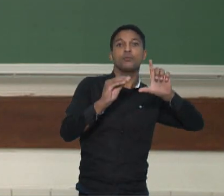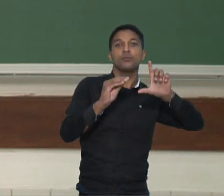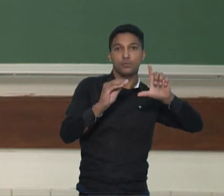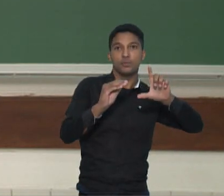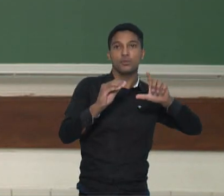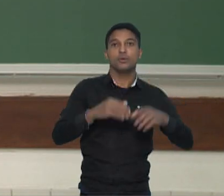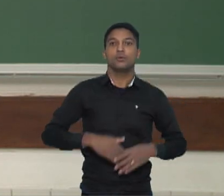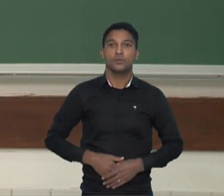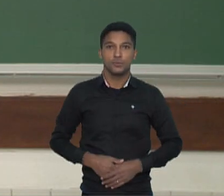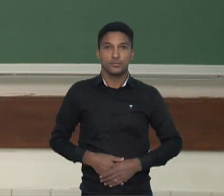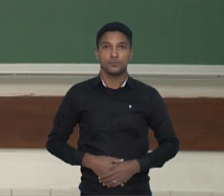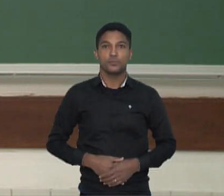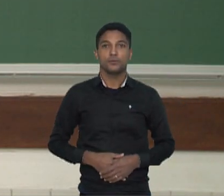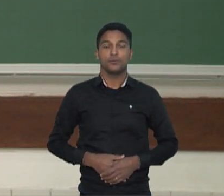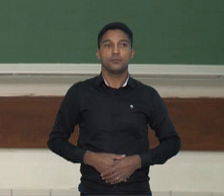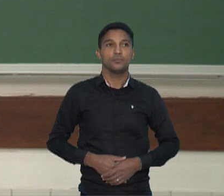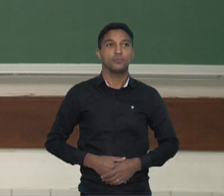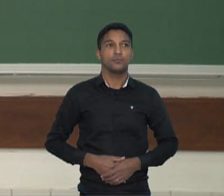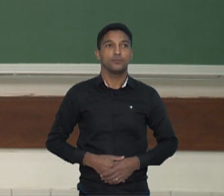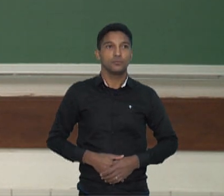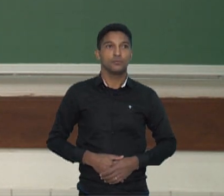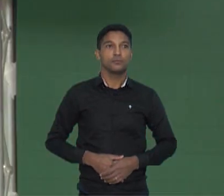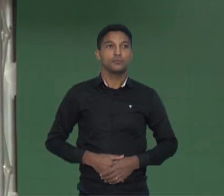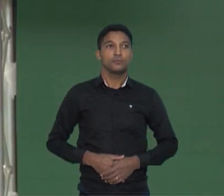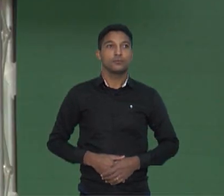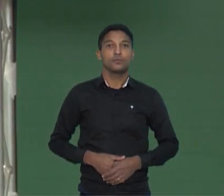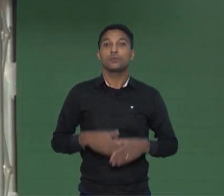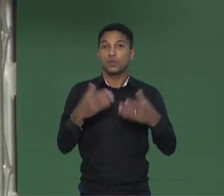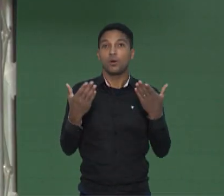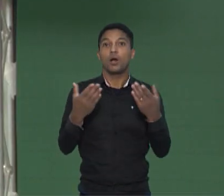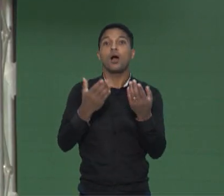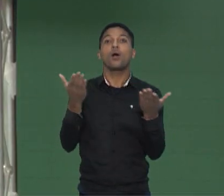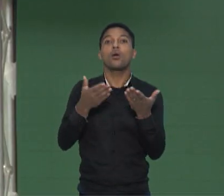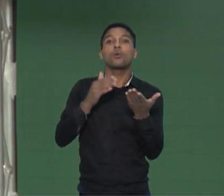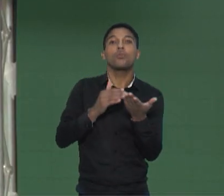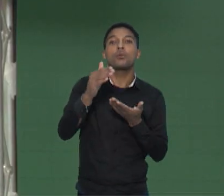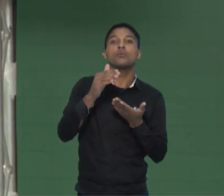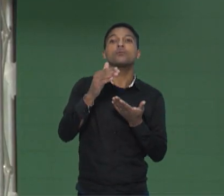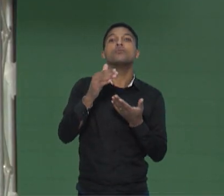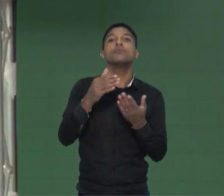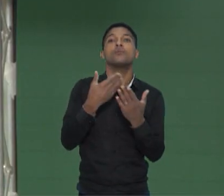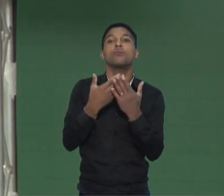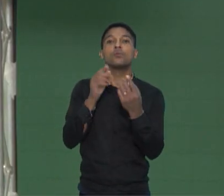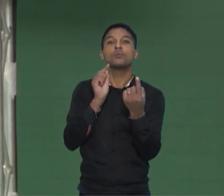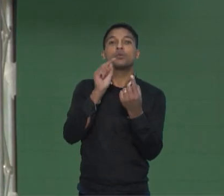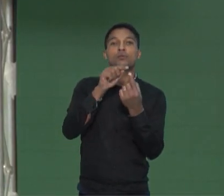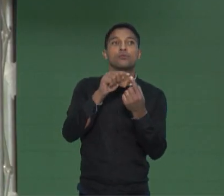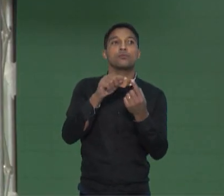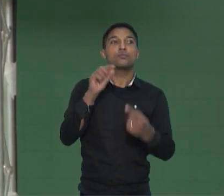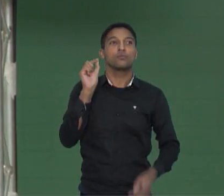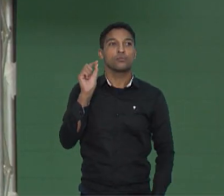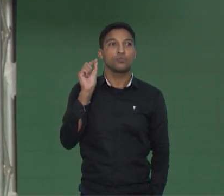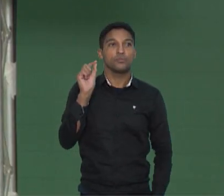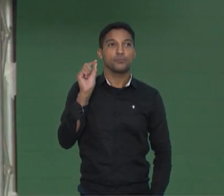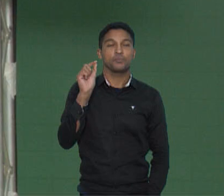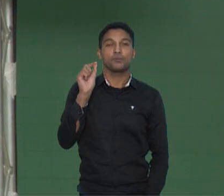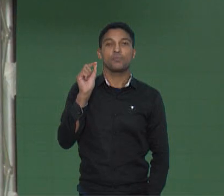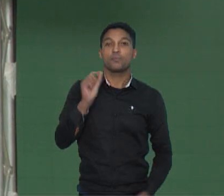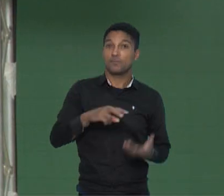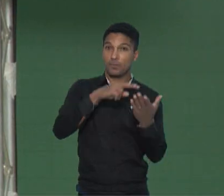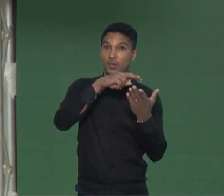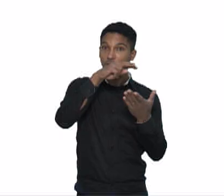para retomar o conteúdo de verbos transitivos e intransitivo e também ver a relação que o verbo tem com os